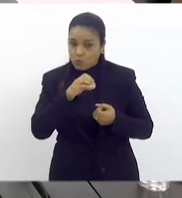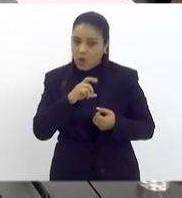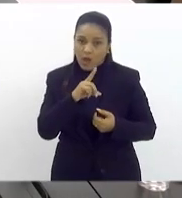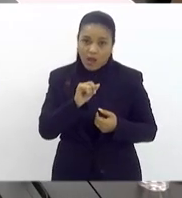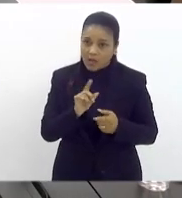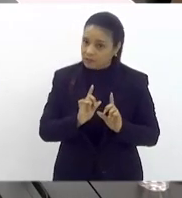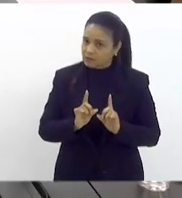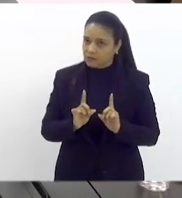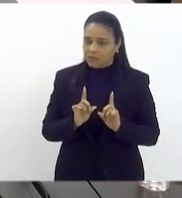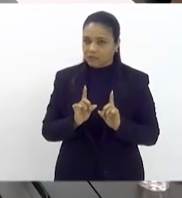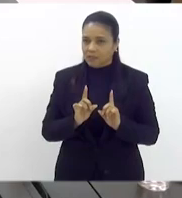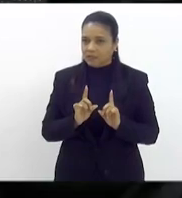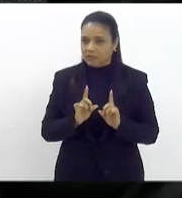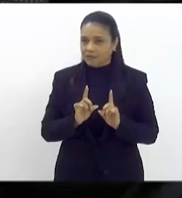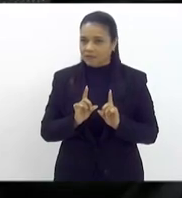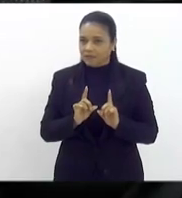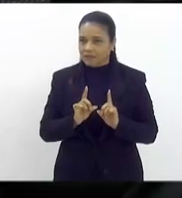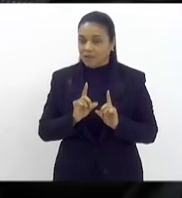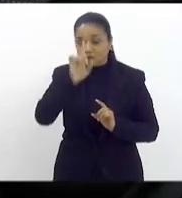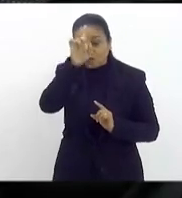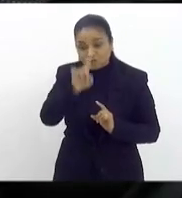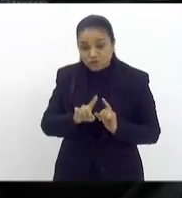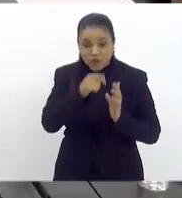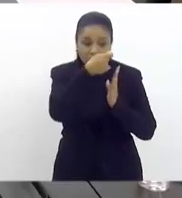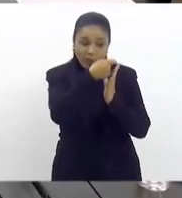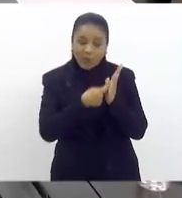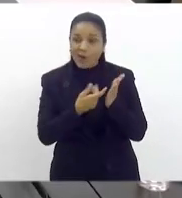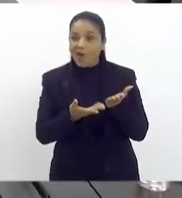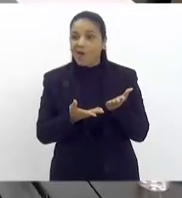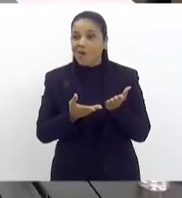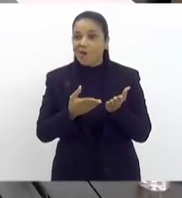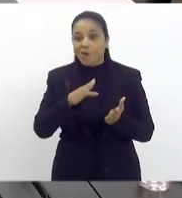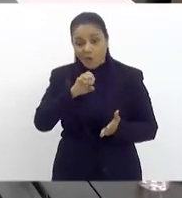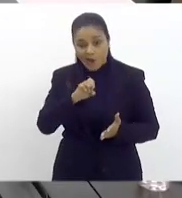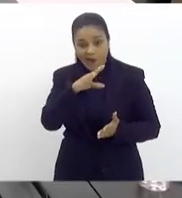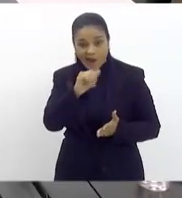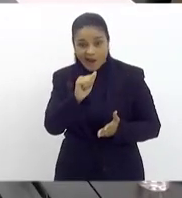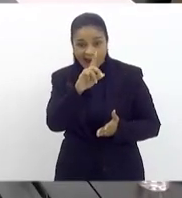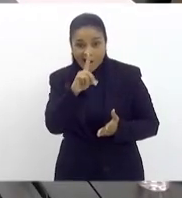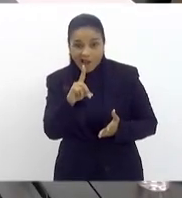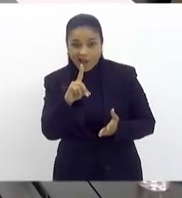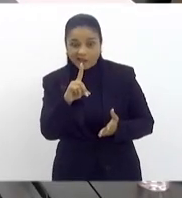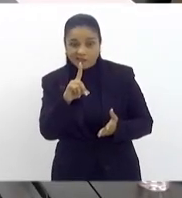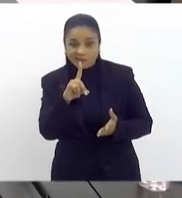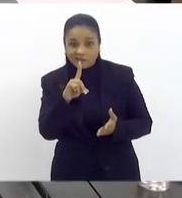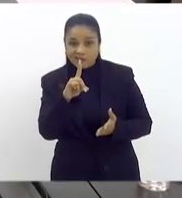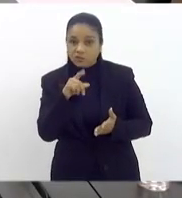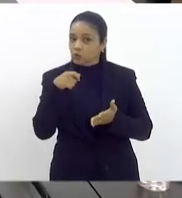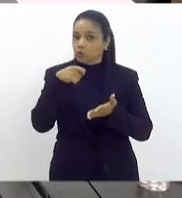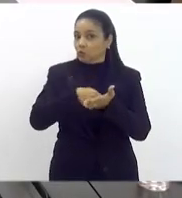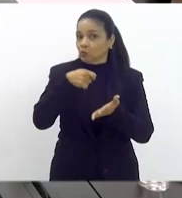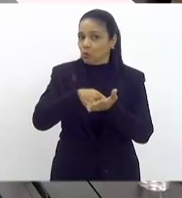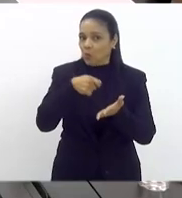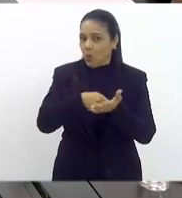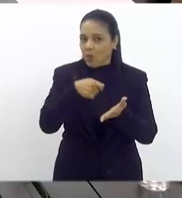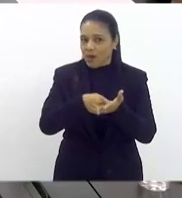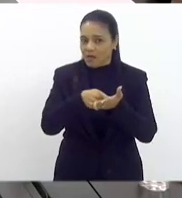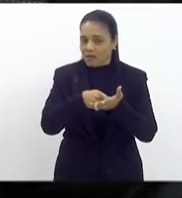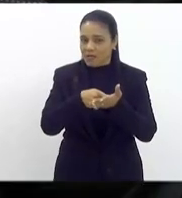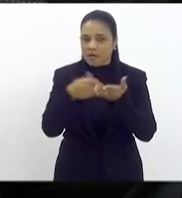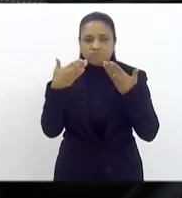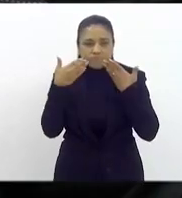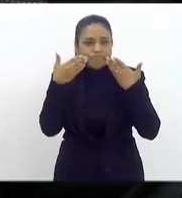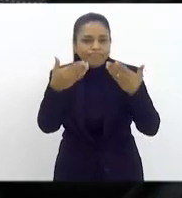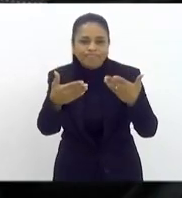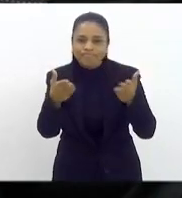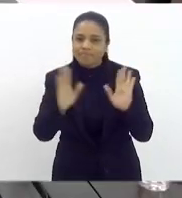recebe do ECAD. É isso. Mas é direito autoral. Então, peraí. Resposta... Então o ECAD também não cobraria, em tese, dessa execução desse show? Sim, não